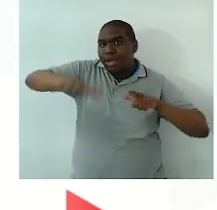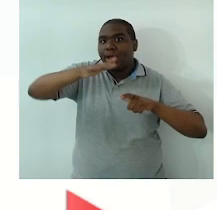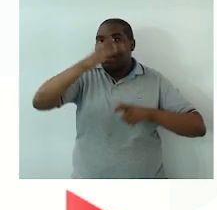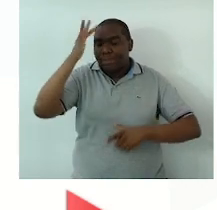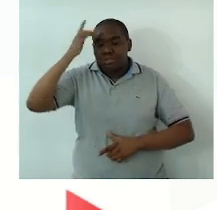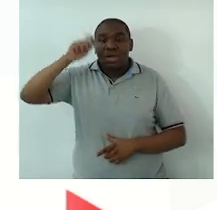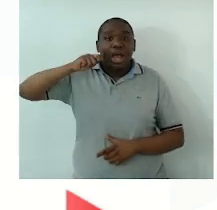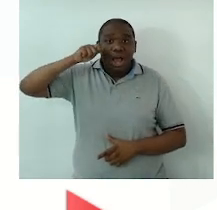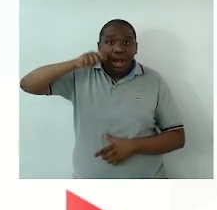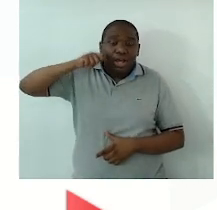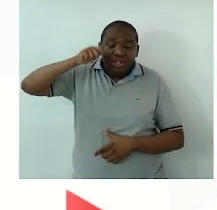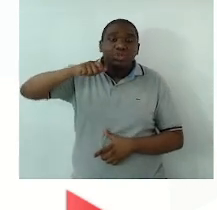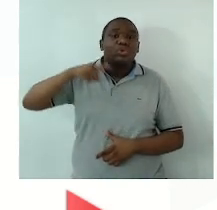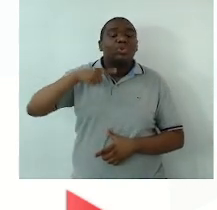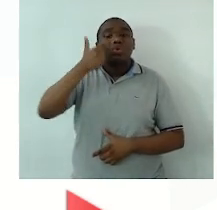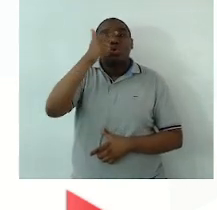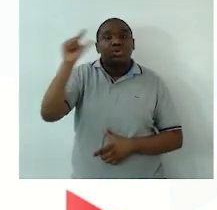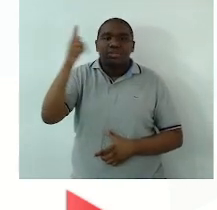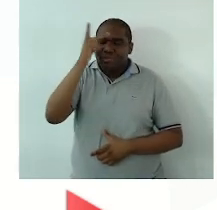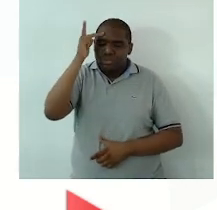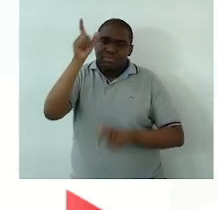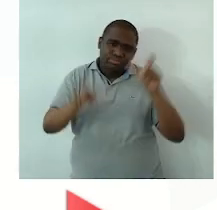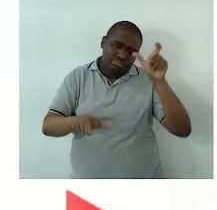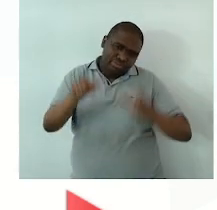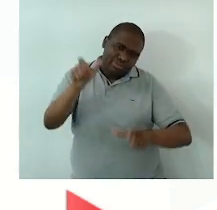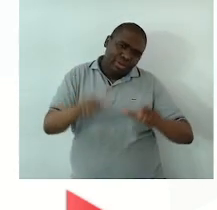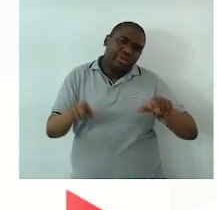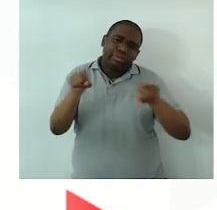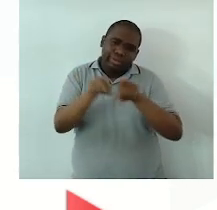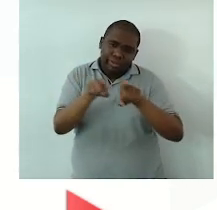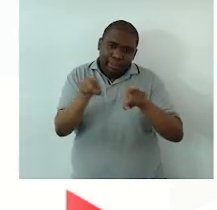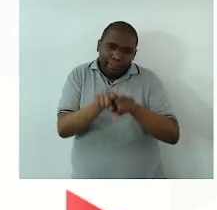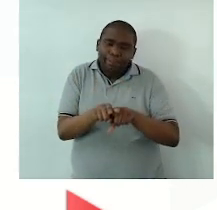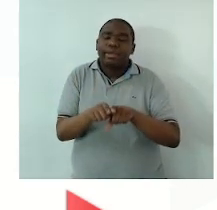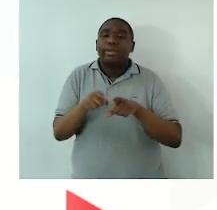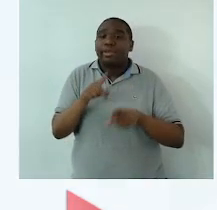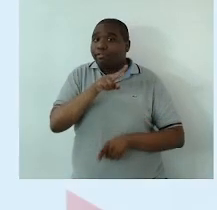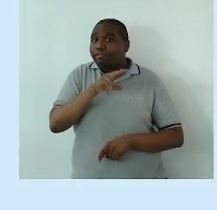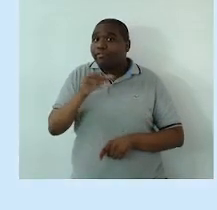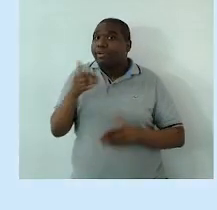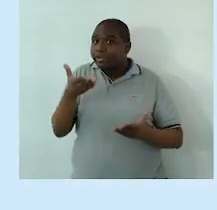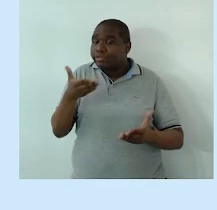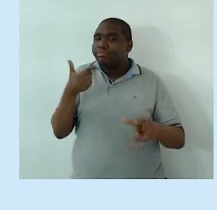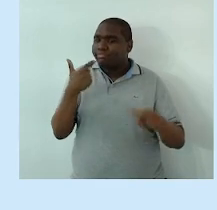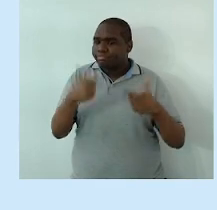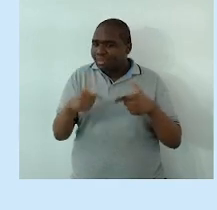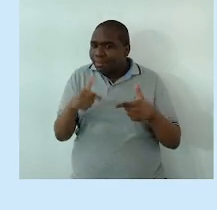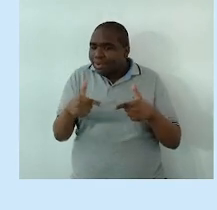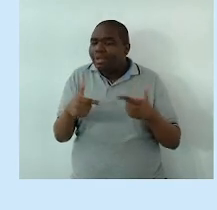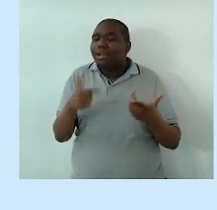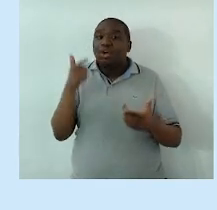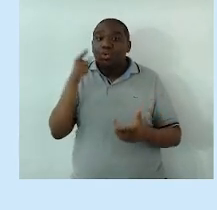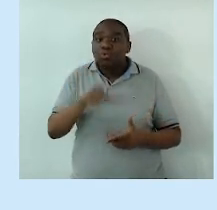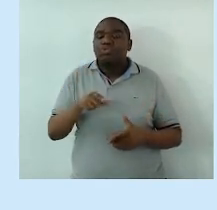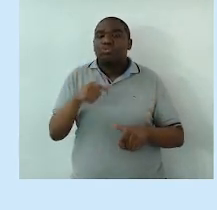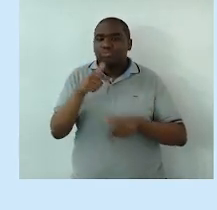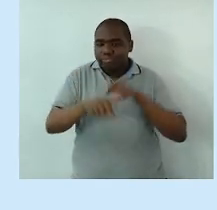atores, então vai ter outros profissionais também, enfim, que vão trabalhar para produzir a